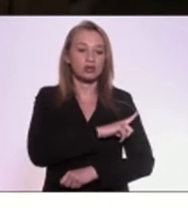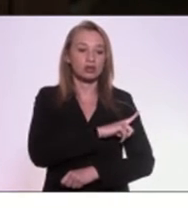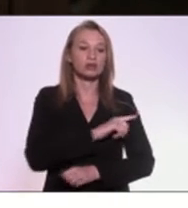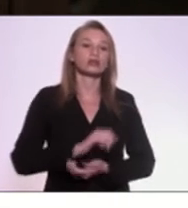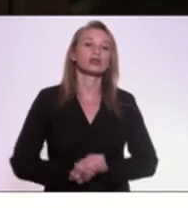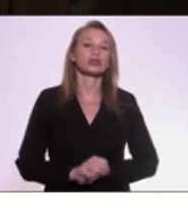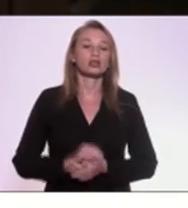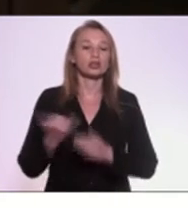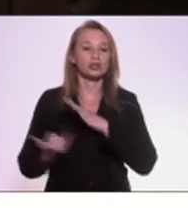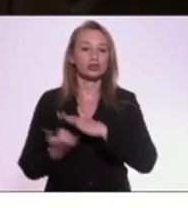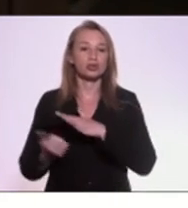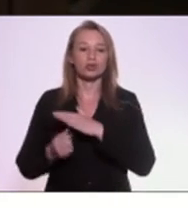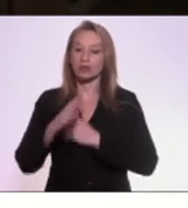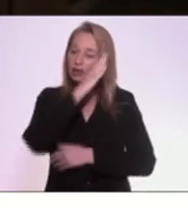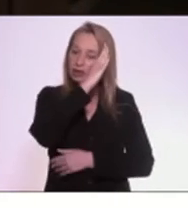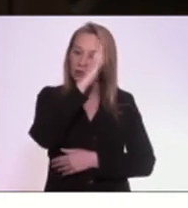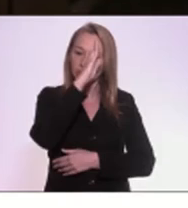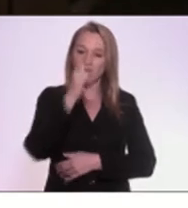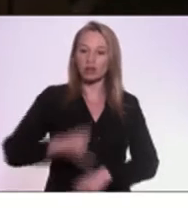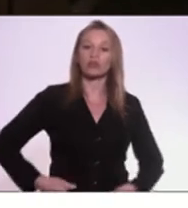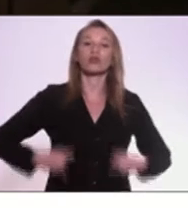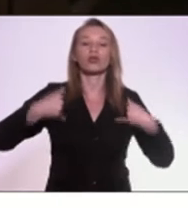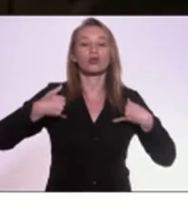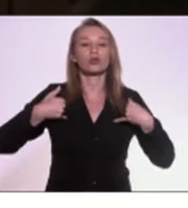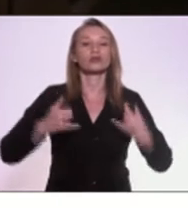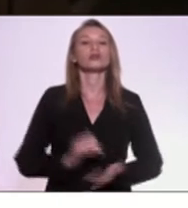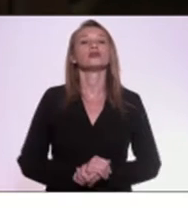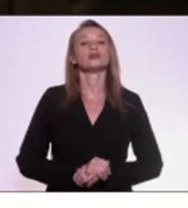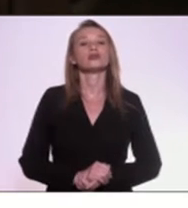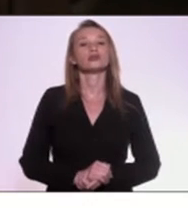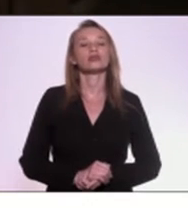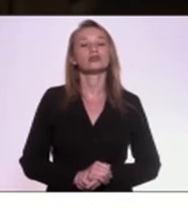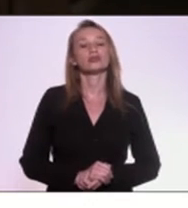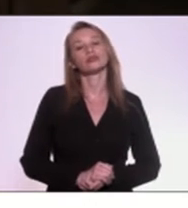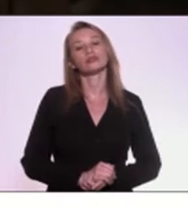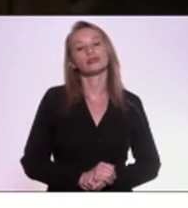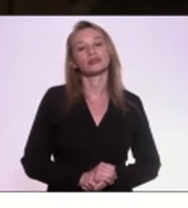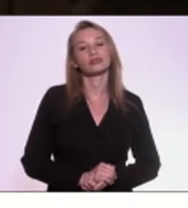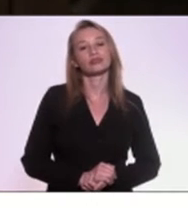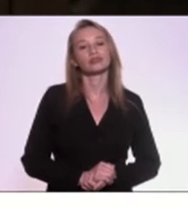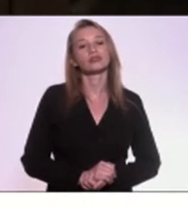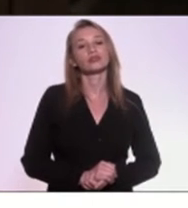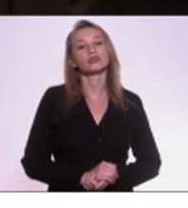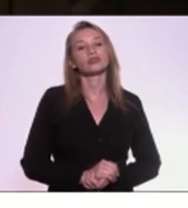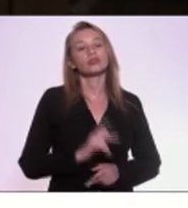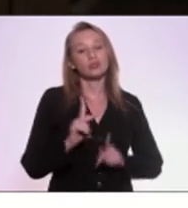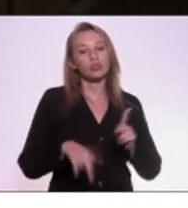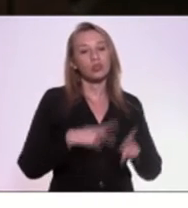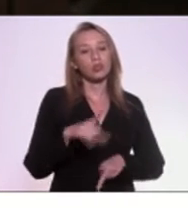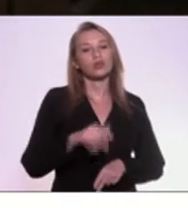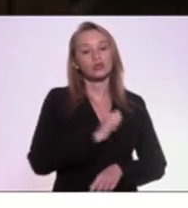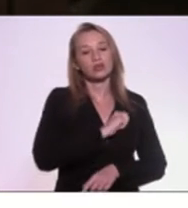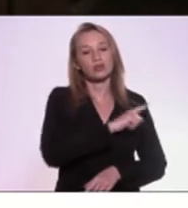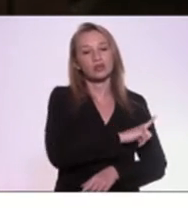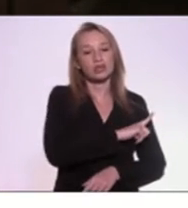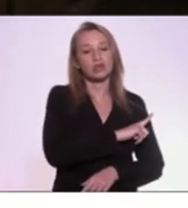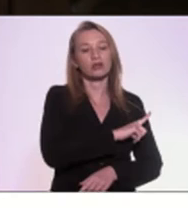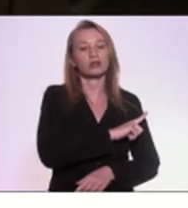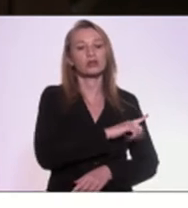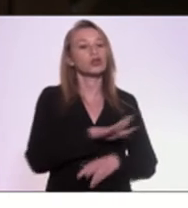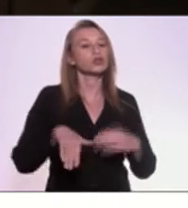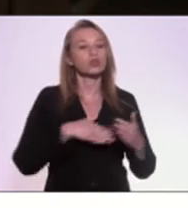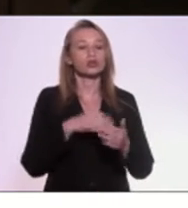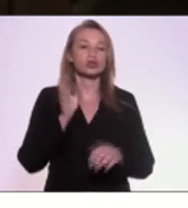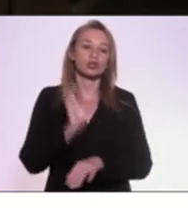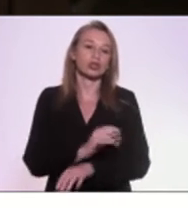instituição acadêmica que é um orgulho para o leste fluminense, é um orgulho para o povo gonçalense, é um orgulho para todo o estado do Rio de